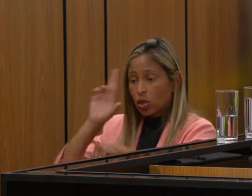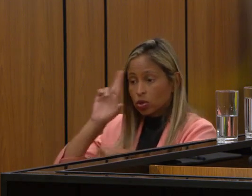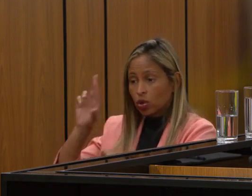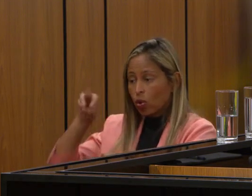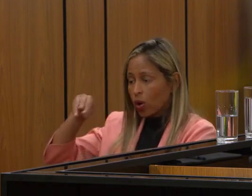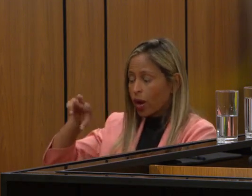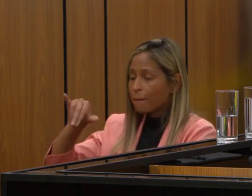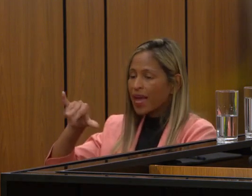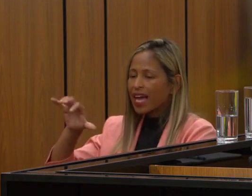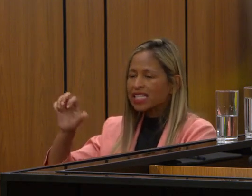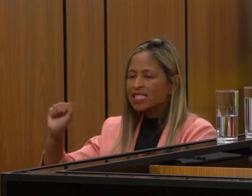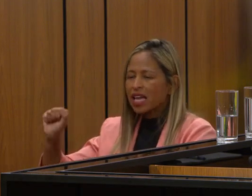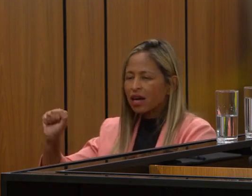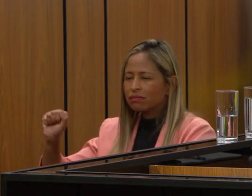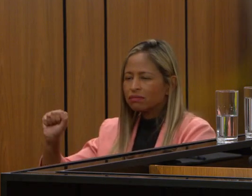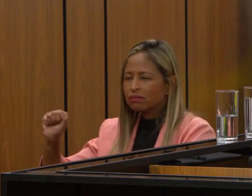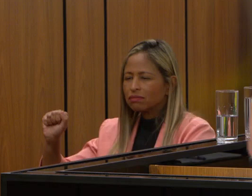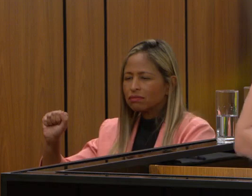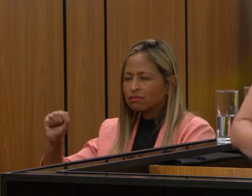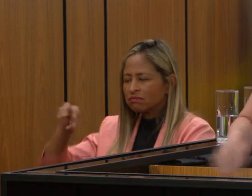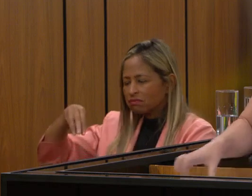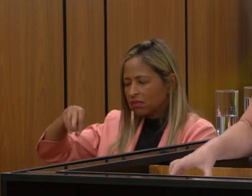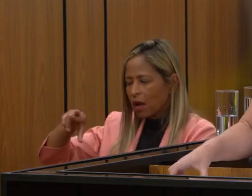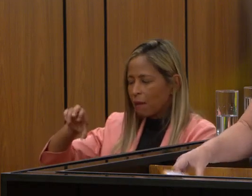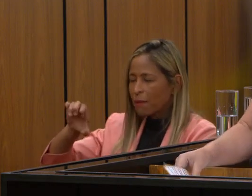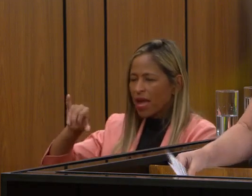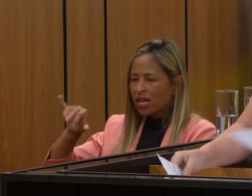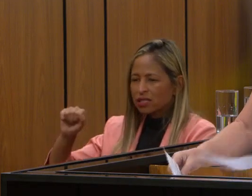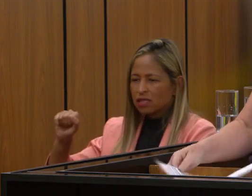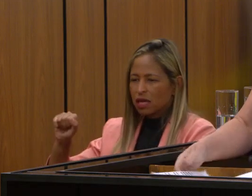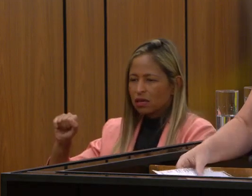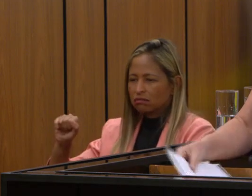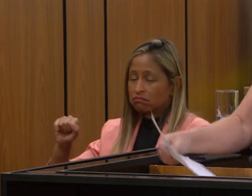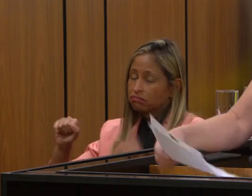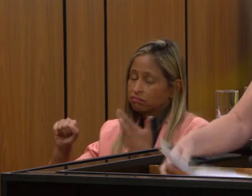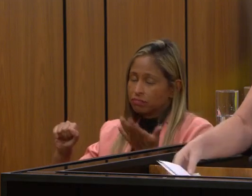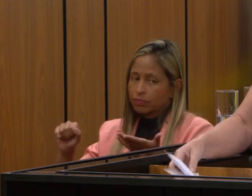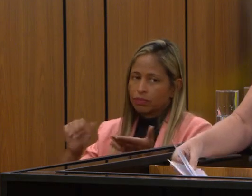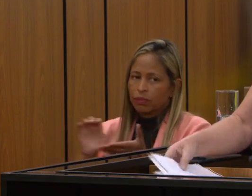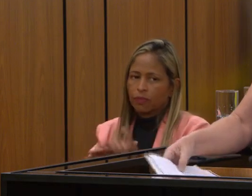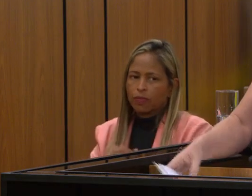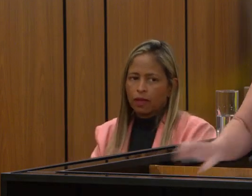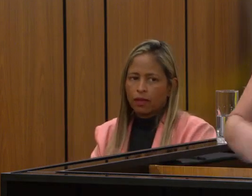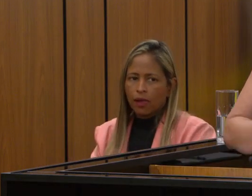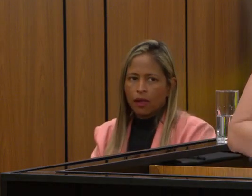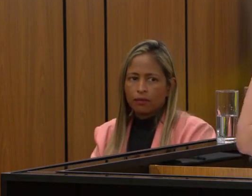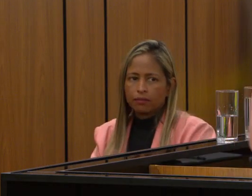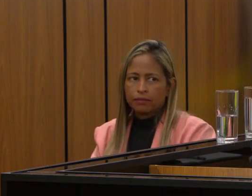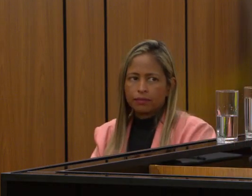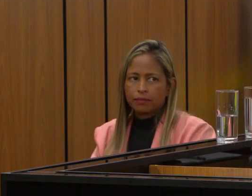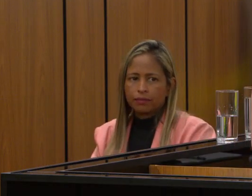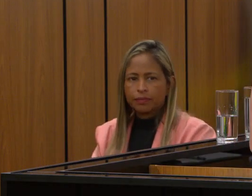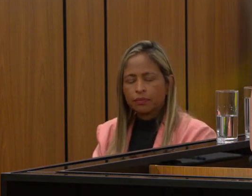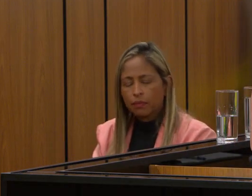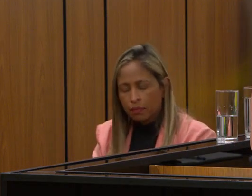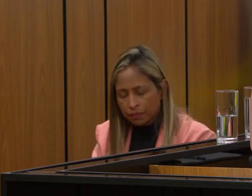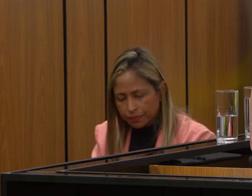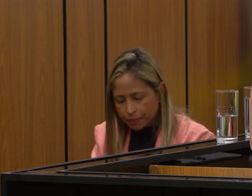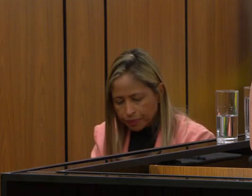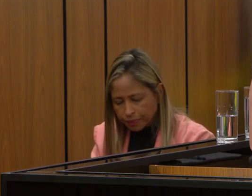doutora Mércia Souza e então assim